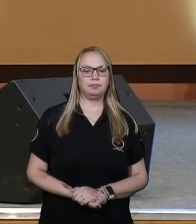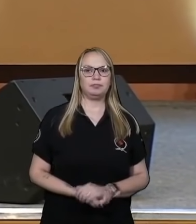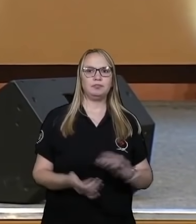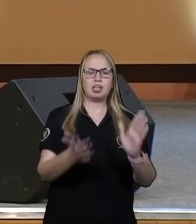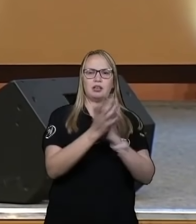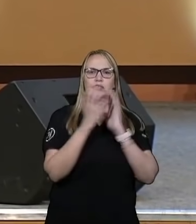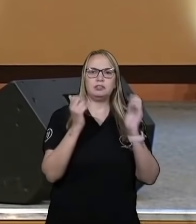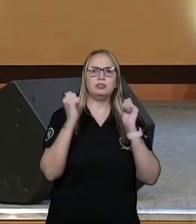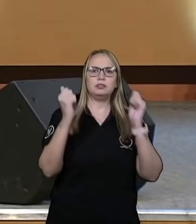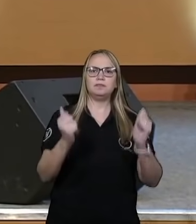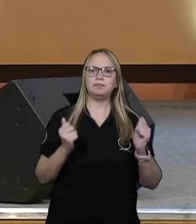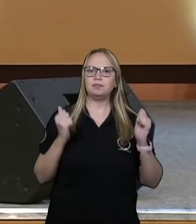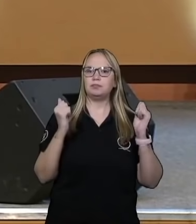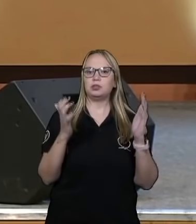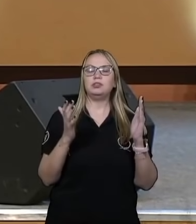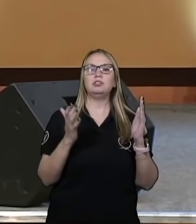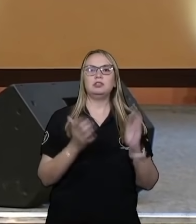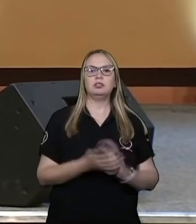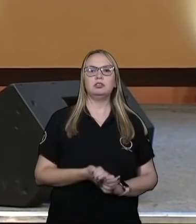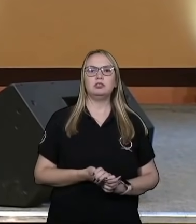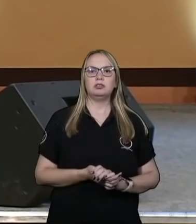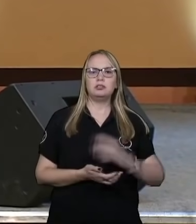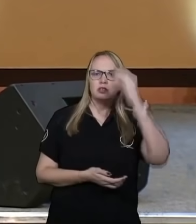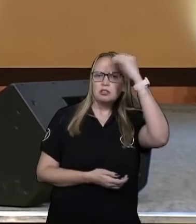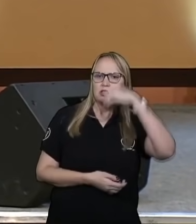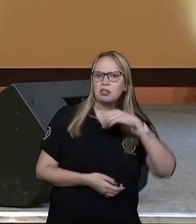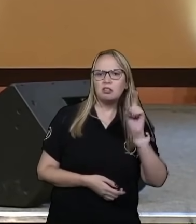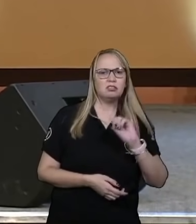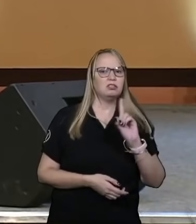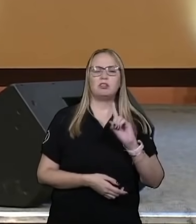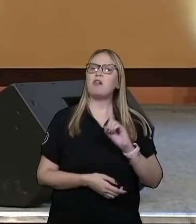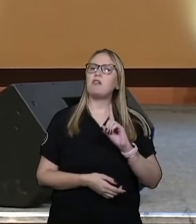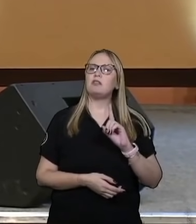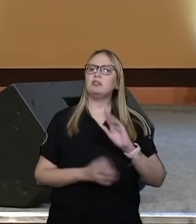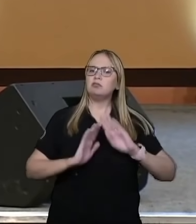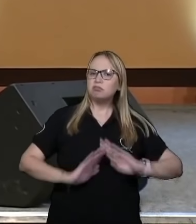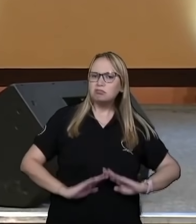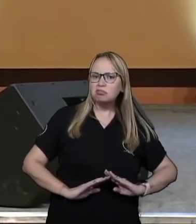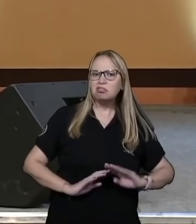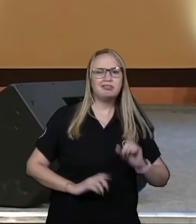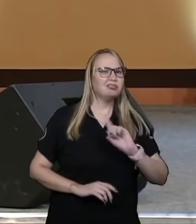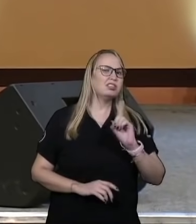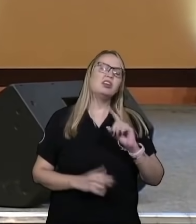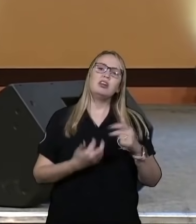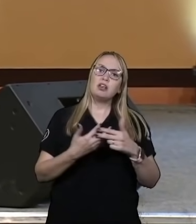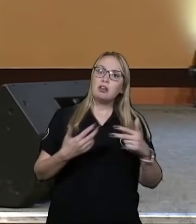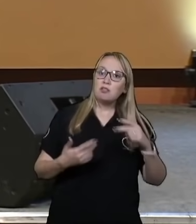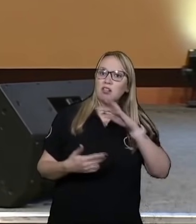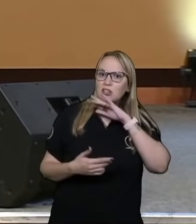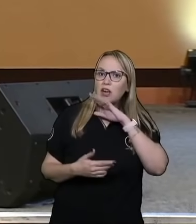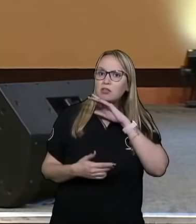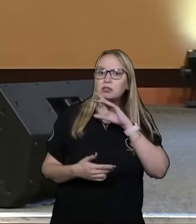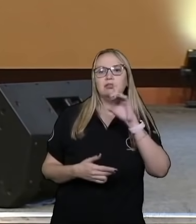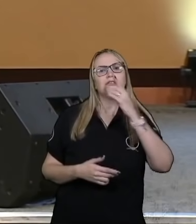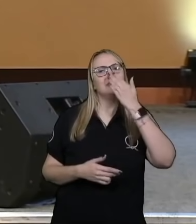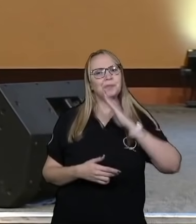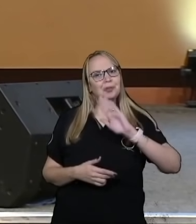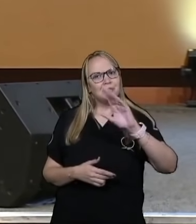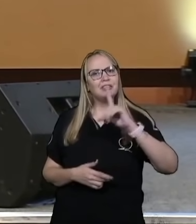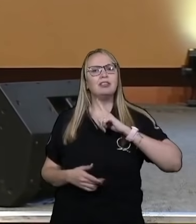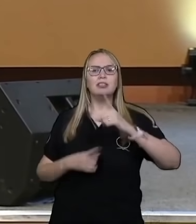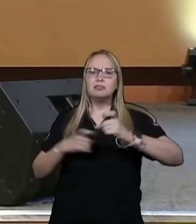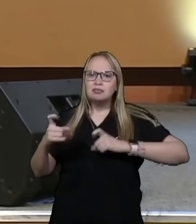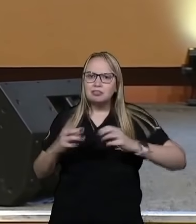o Aleluia não desanima não meu irmão a coisa tá feia para você mas Deus prometeu tem muita luta